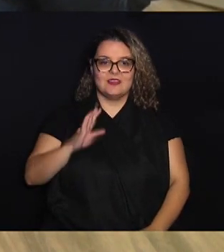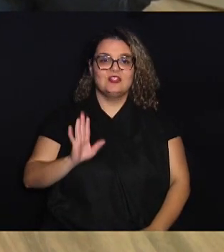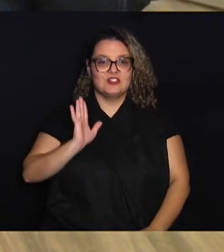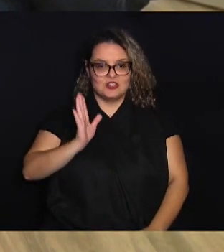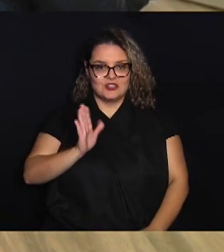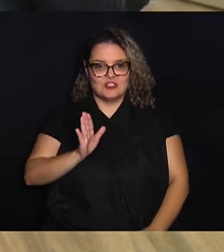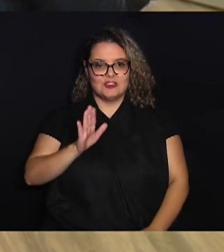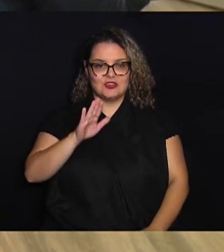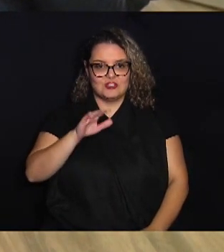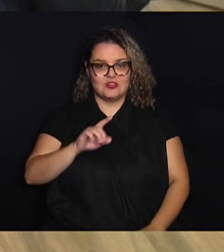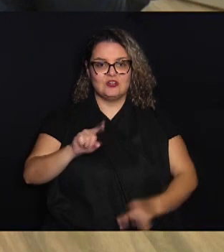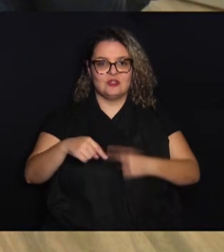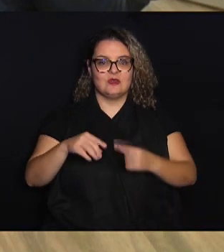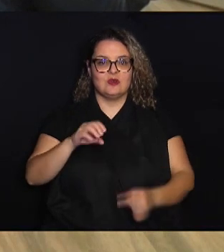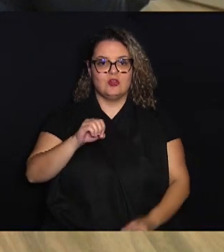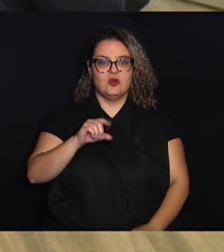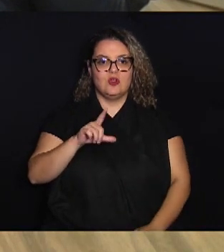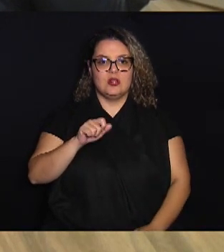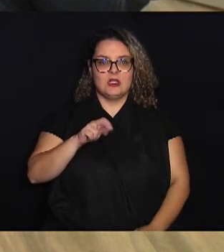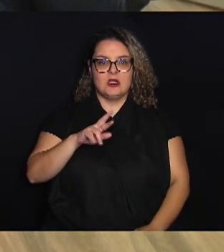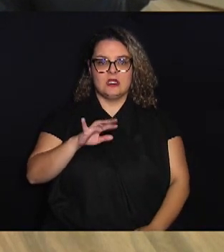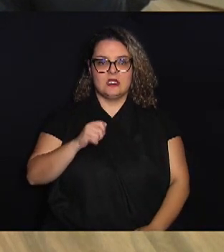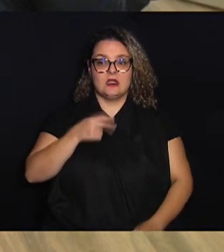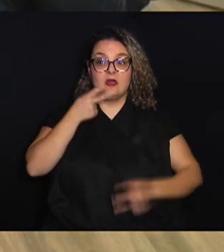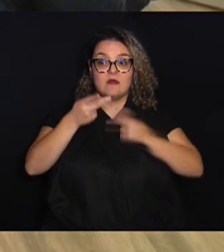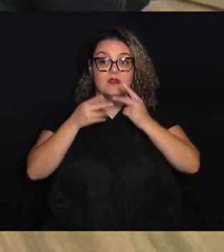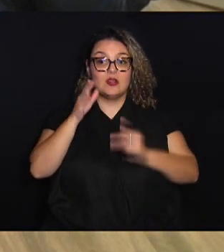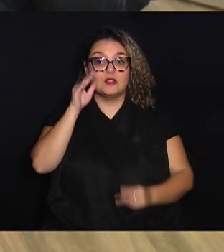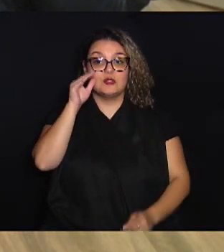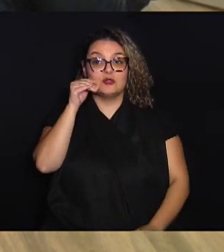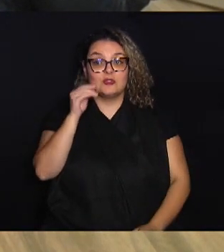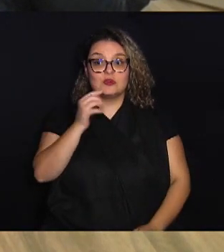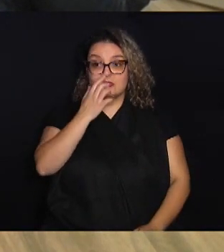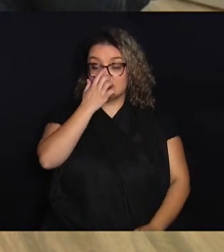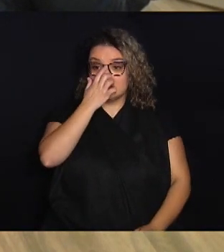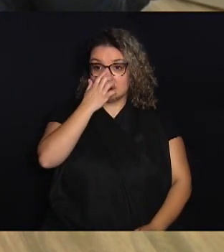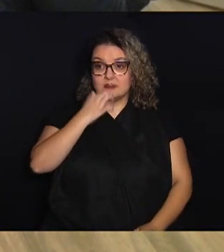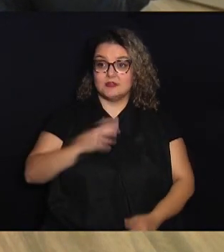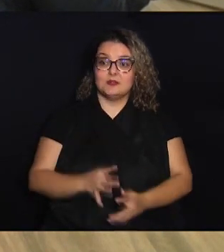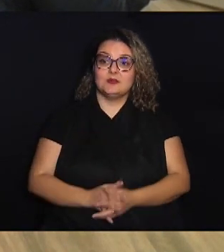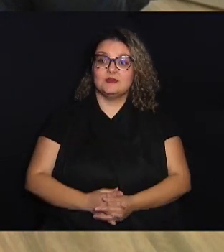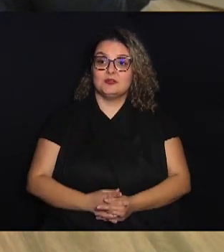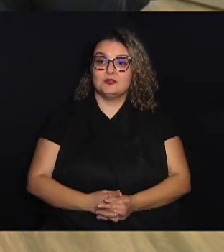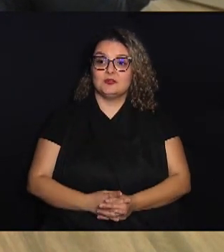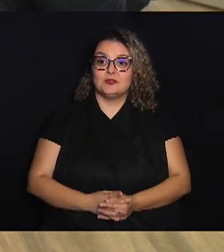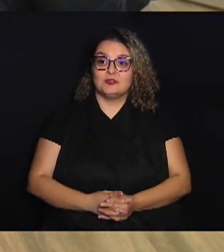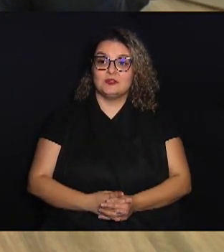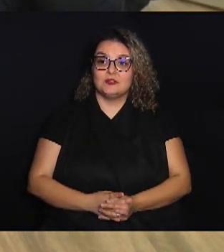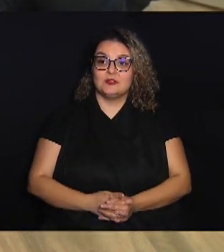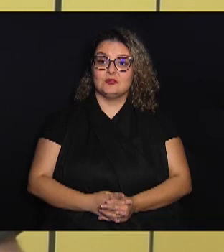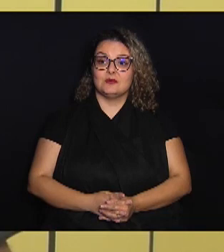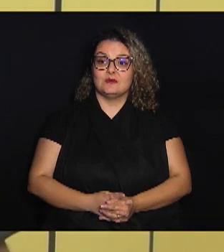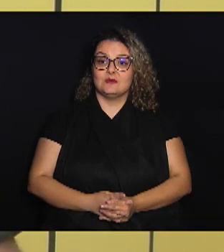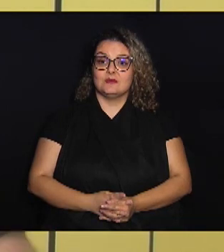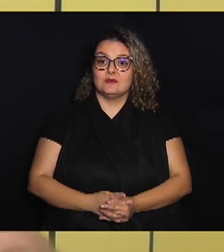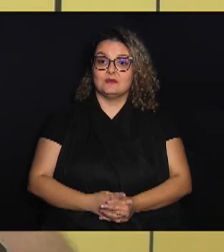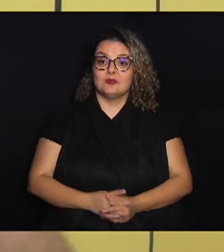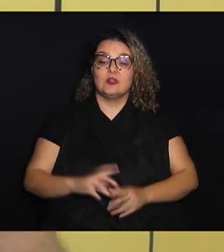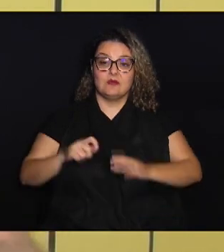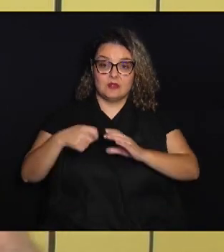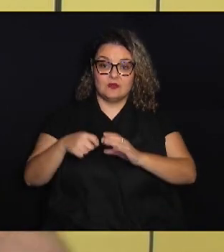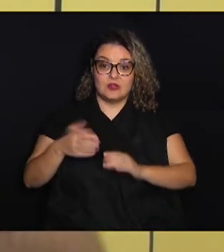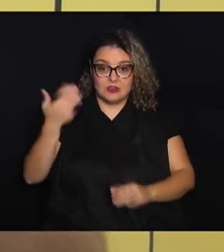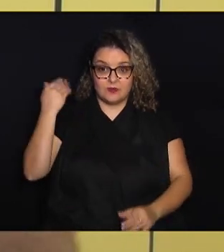vai chamar sobre olaria. Dá uma palhinha aí para deixar o pessoal aguardando aí, com vontade de assistir mais um vídeo seu. Olha, eu fiz um vídeo esses dias